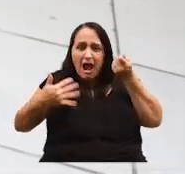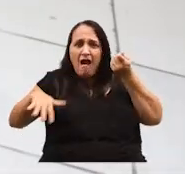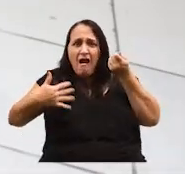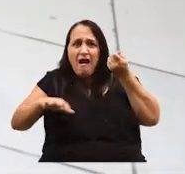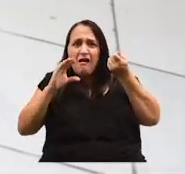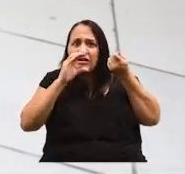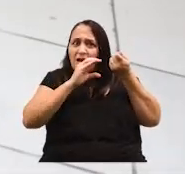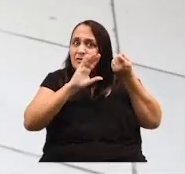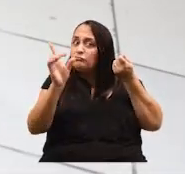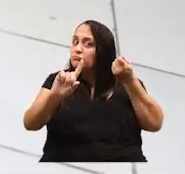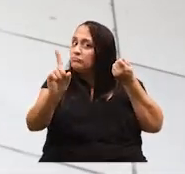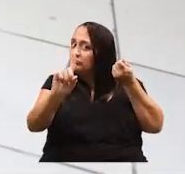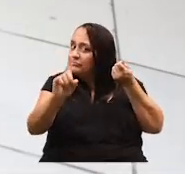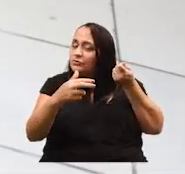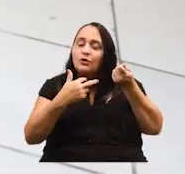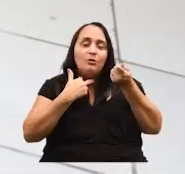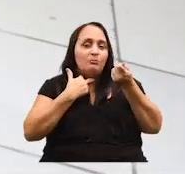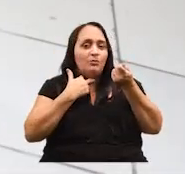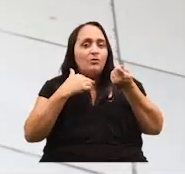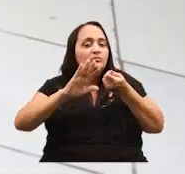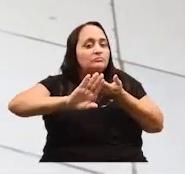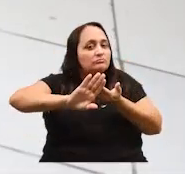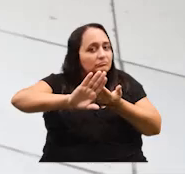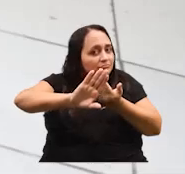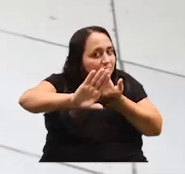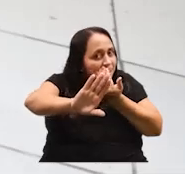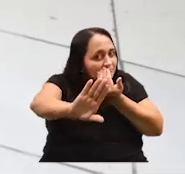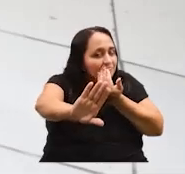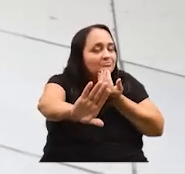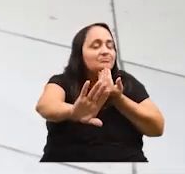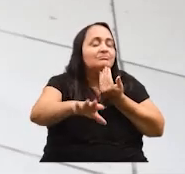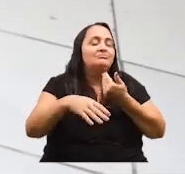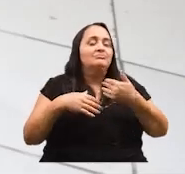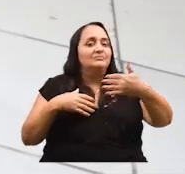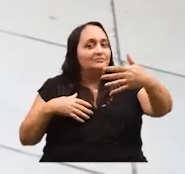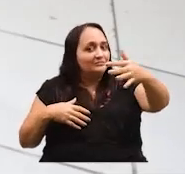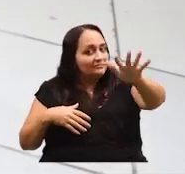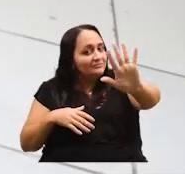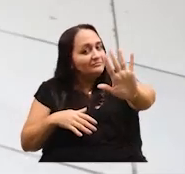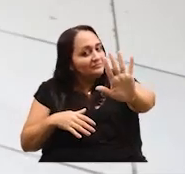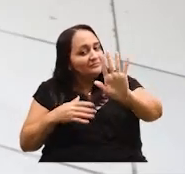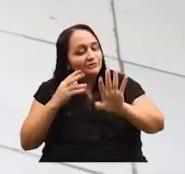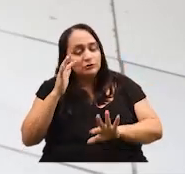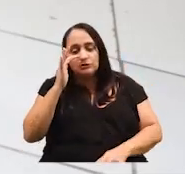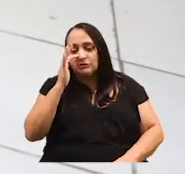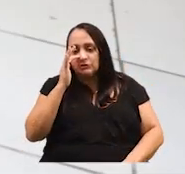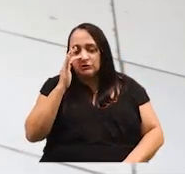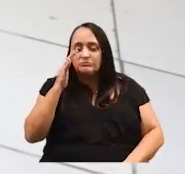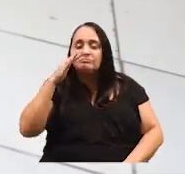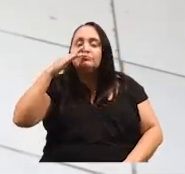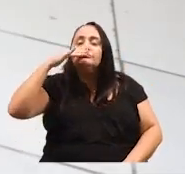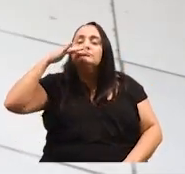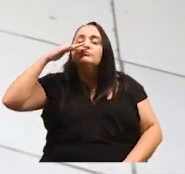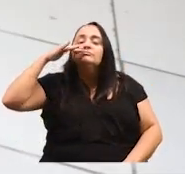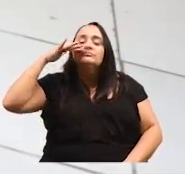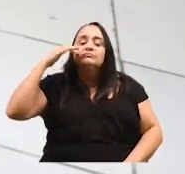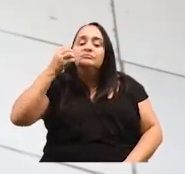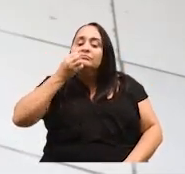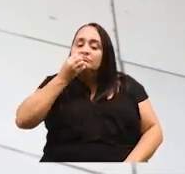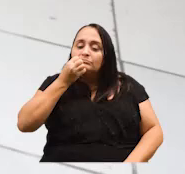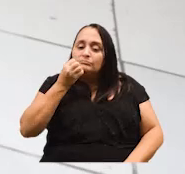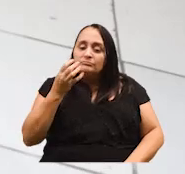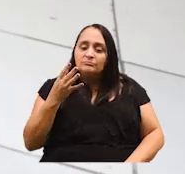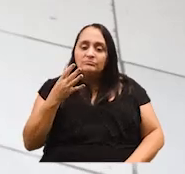ó. Observe. Ó o cheirinho. Eu não Esse consigo cheiro sentir. de cravo, delícia. E olha como ela